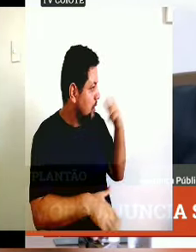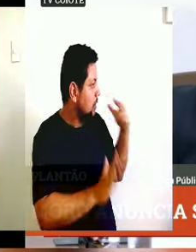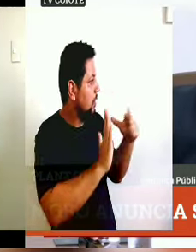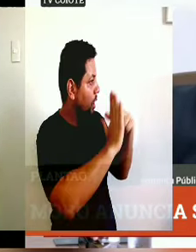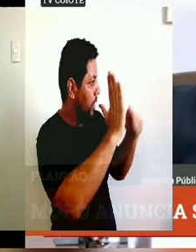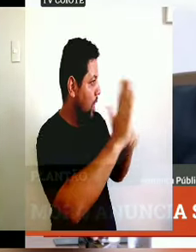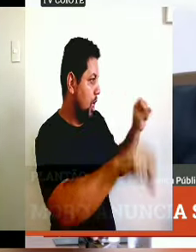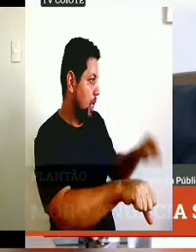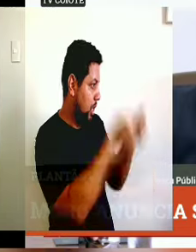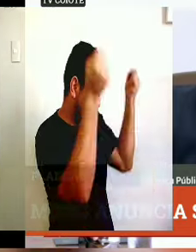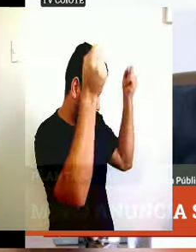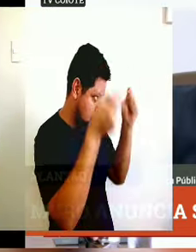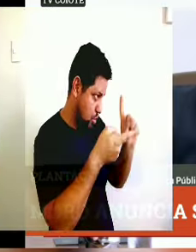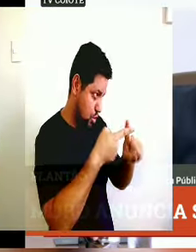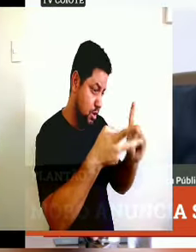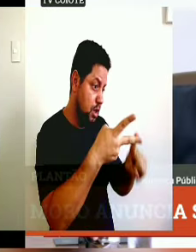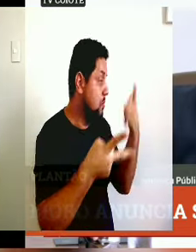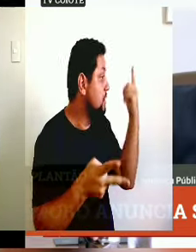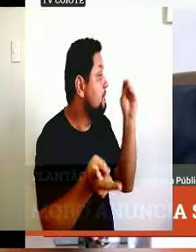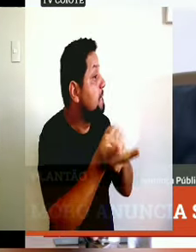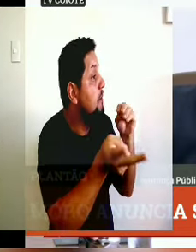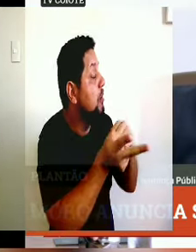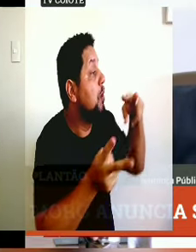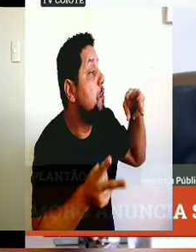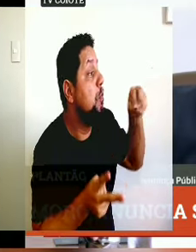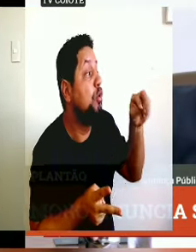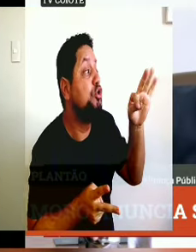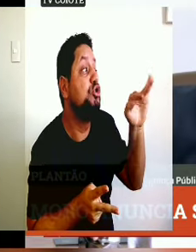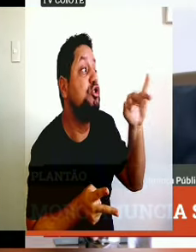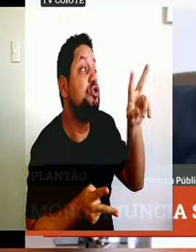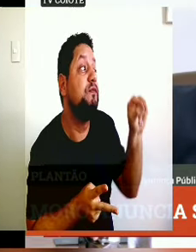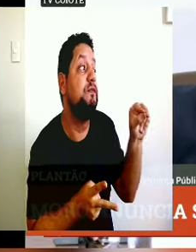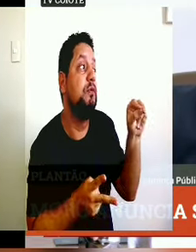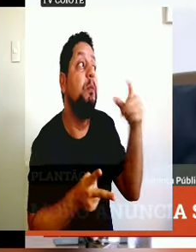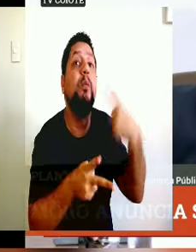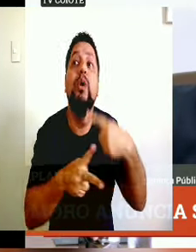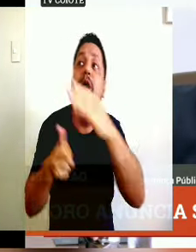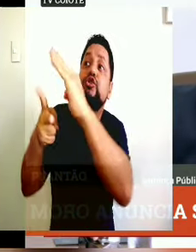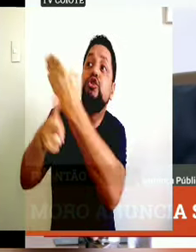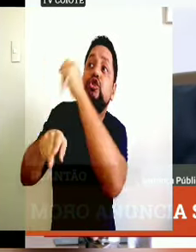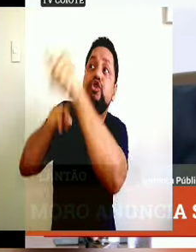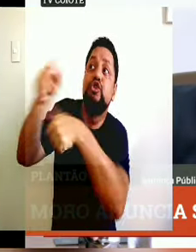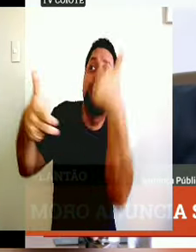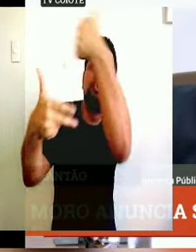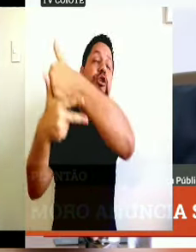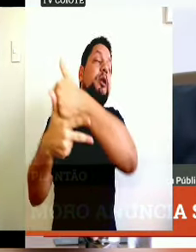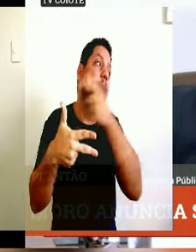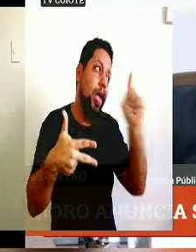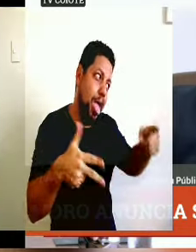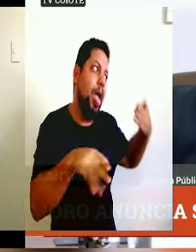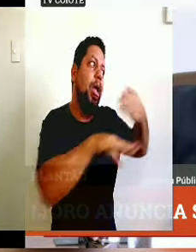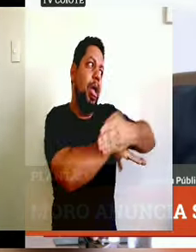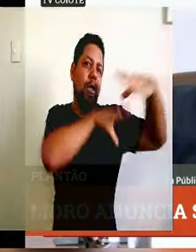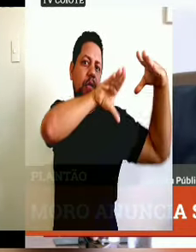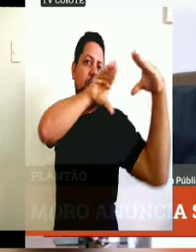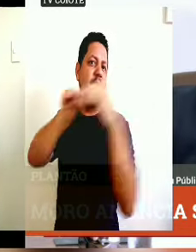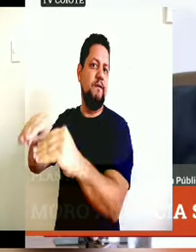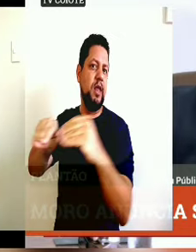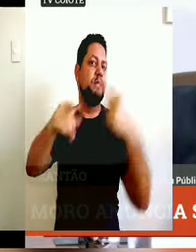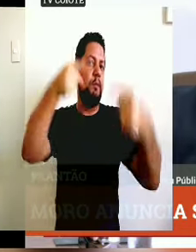Em segundo lugar, não haveria uma causa para essa substituição. E estaria claro que estaria havendo ali uma interferência